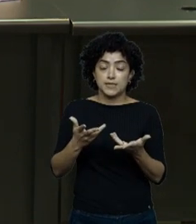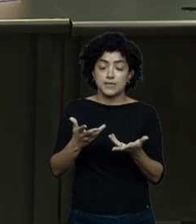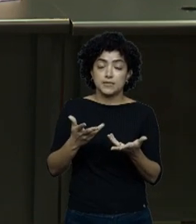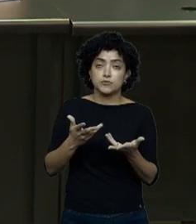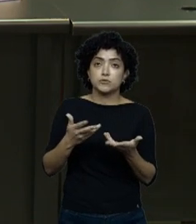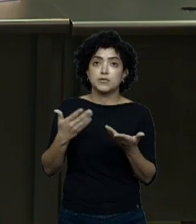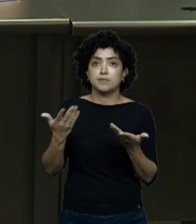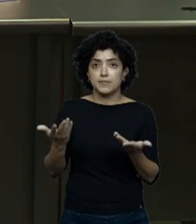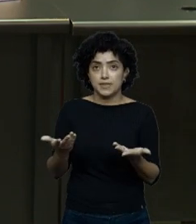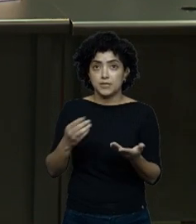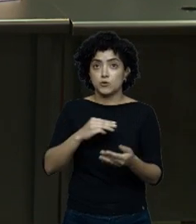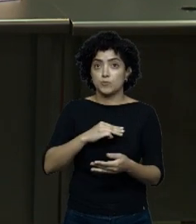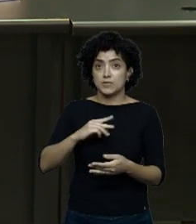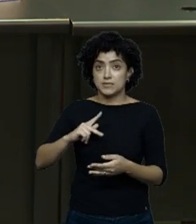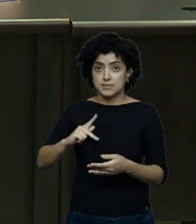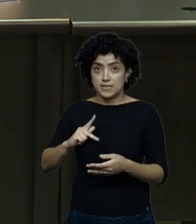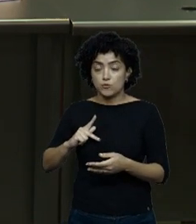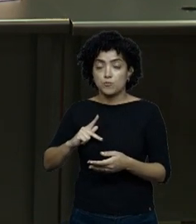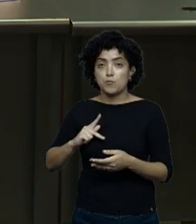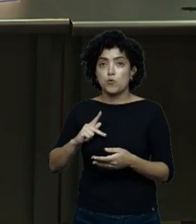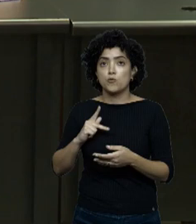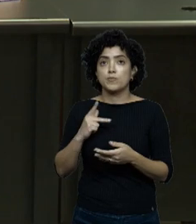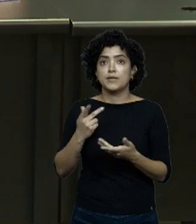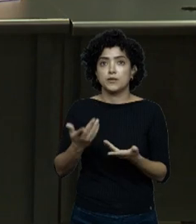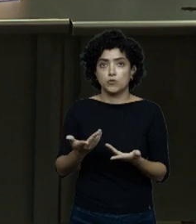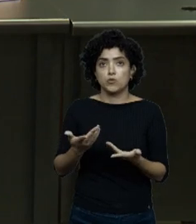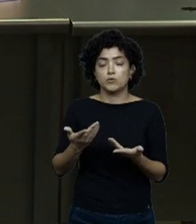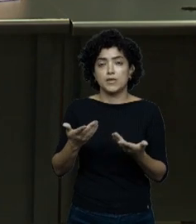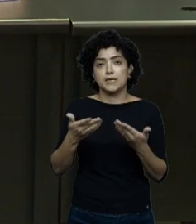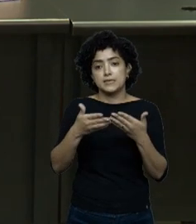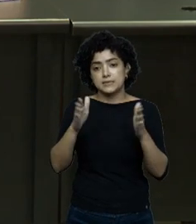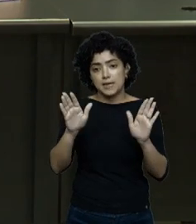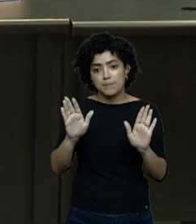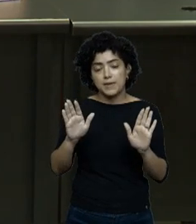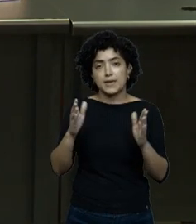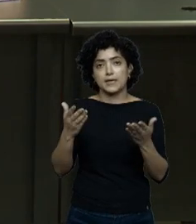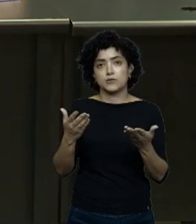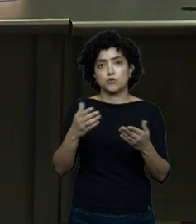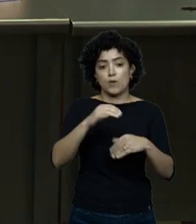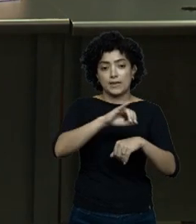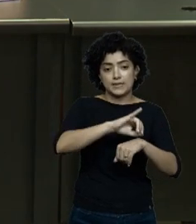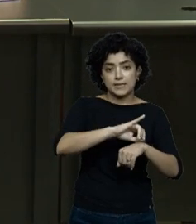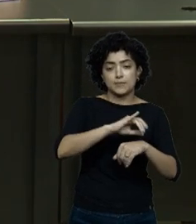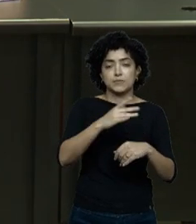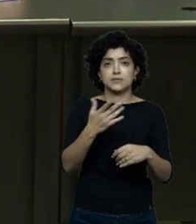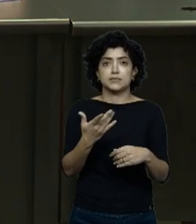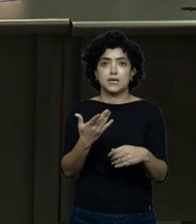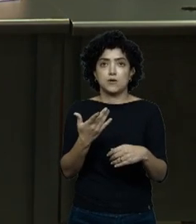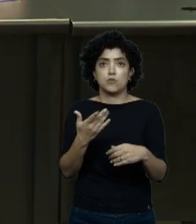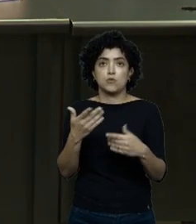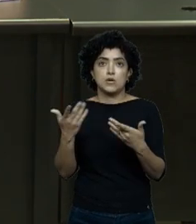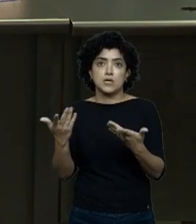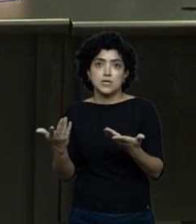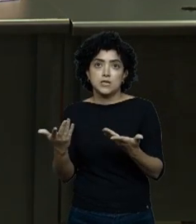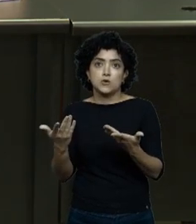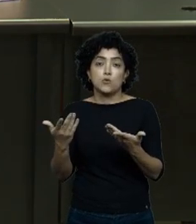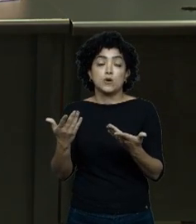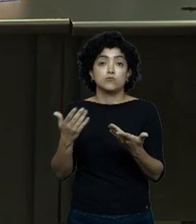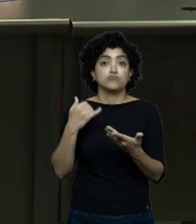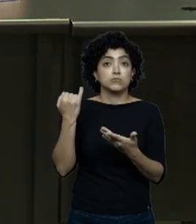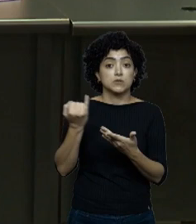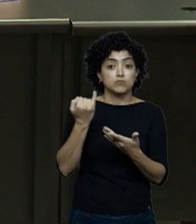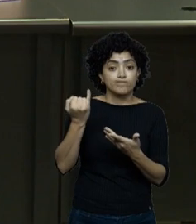mencionar também que Ministério Público é obviamente está aberto não só aqui na capital quando as questões são né é de relevância